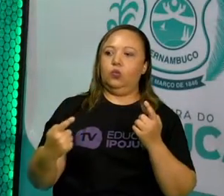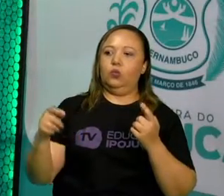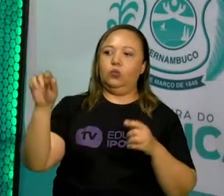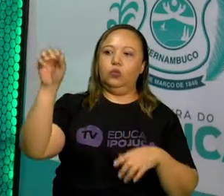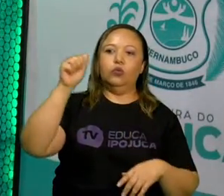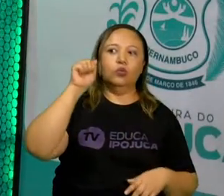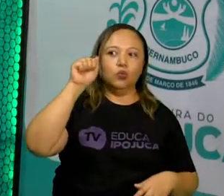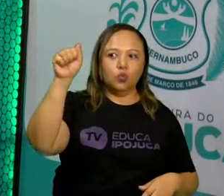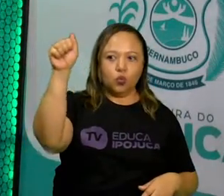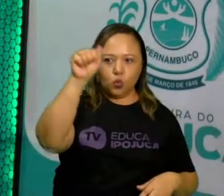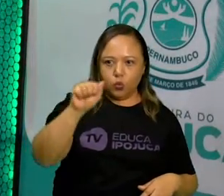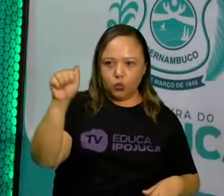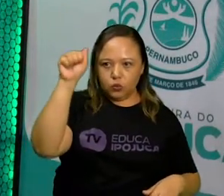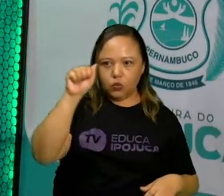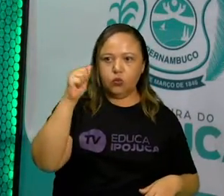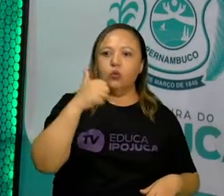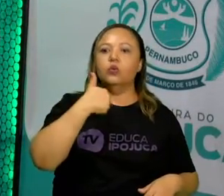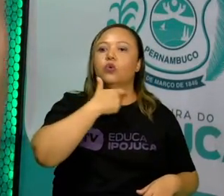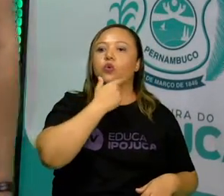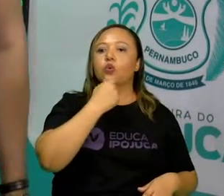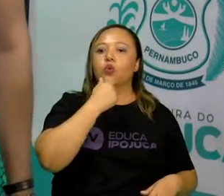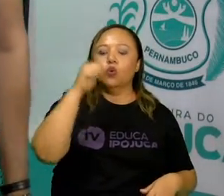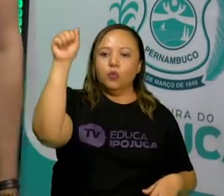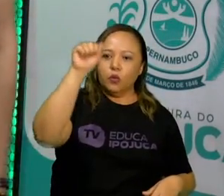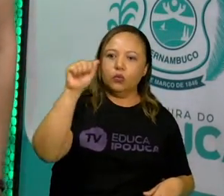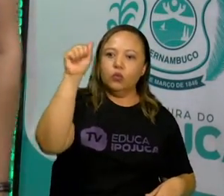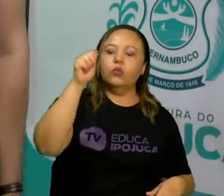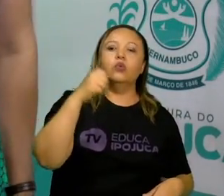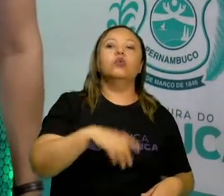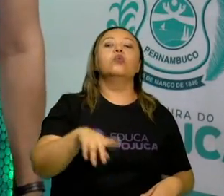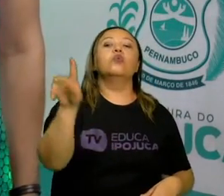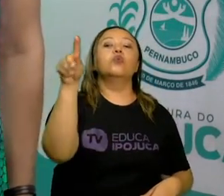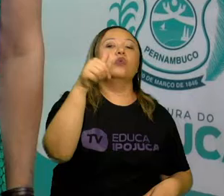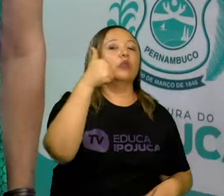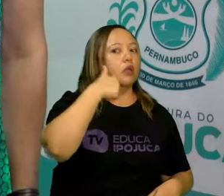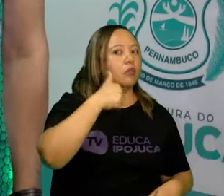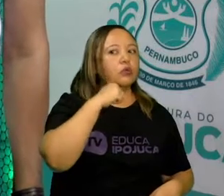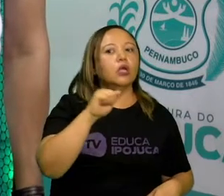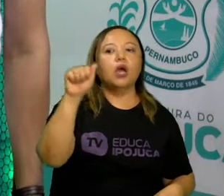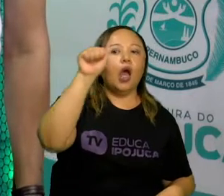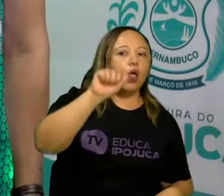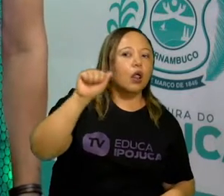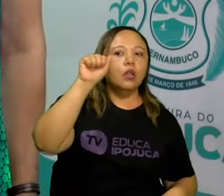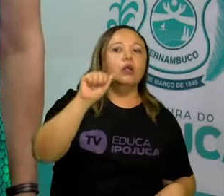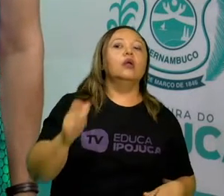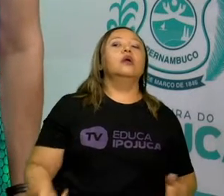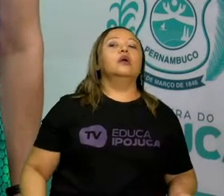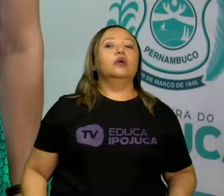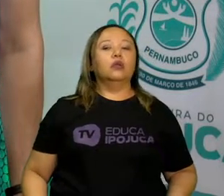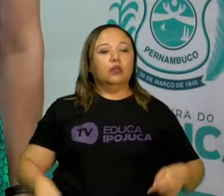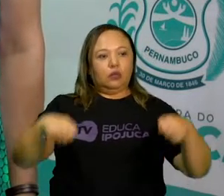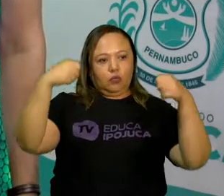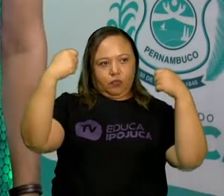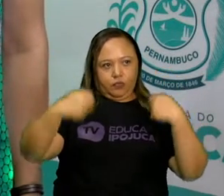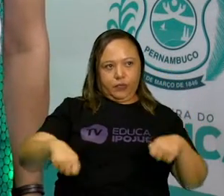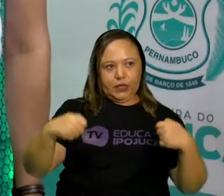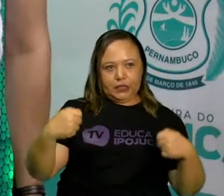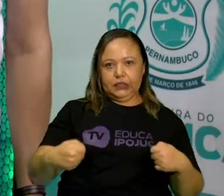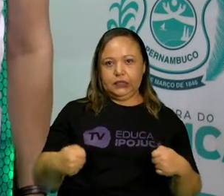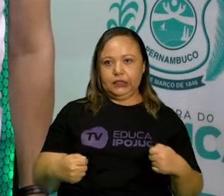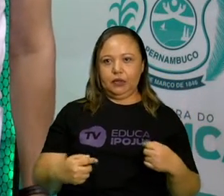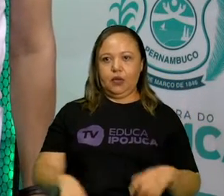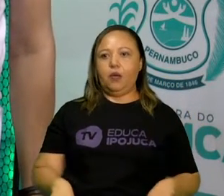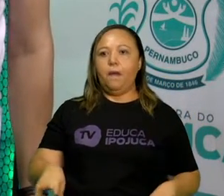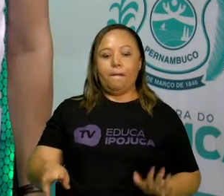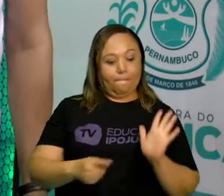gesto também mas enquanto professora de teatro enquanto ator é uma coisa que eu